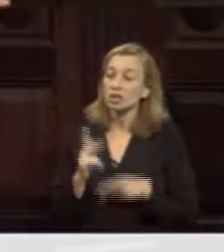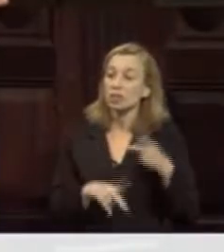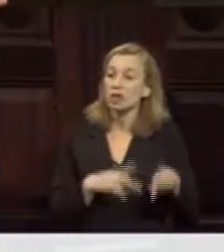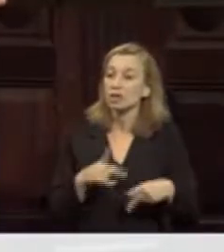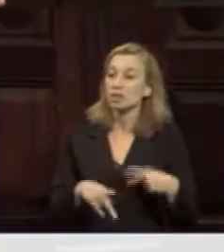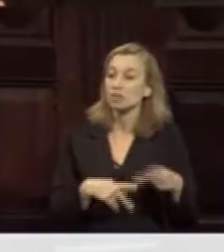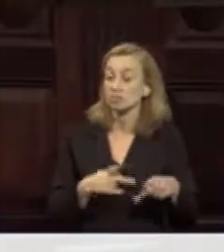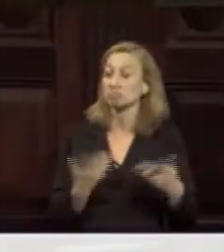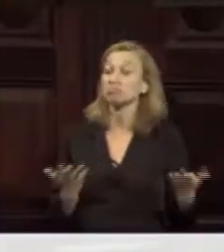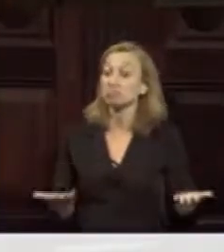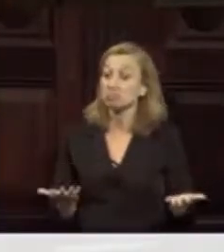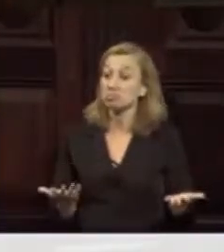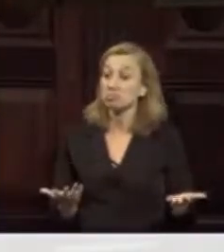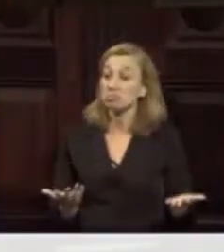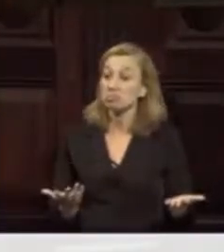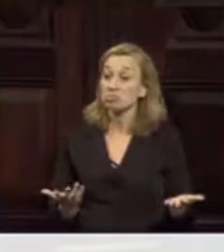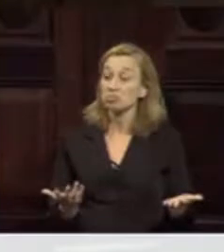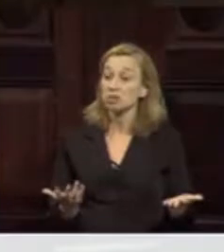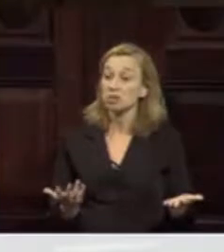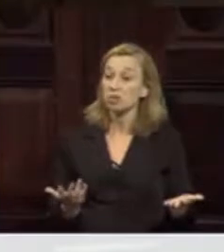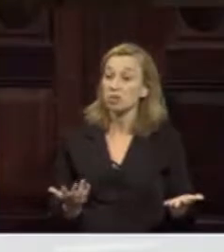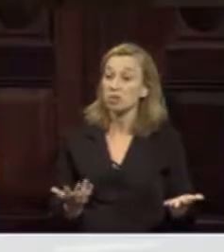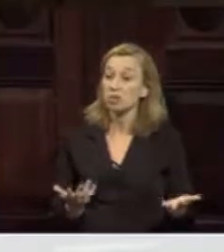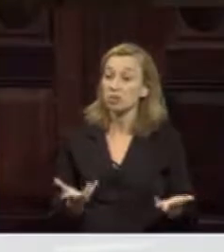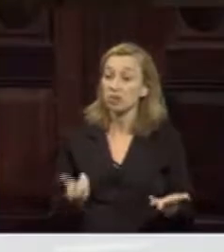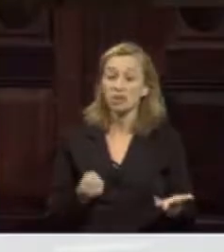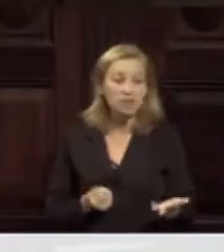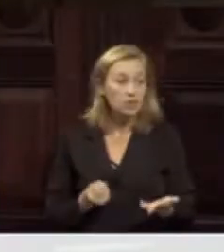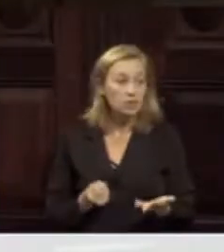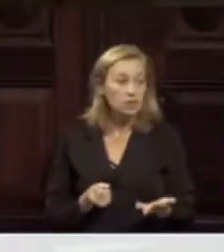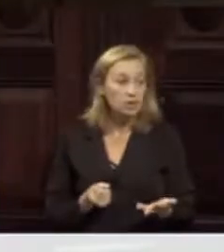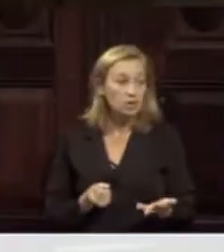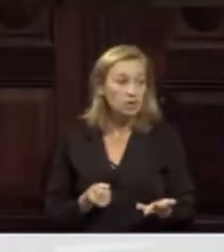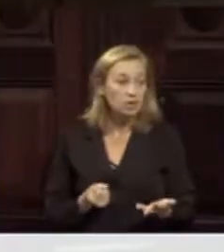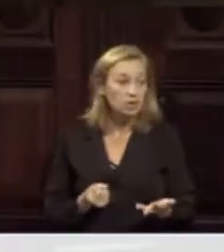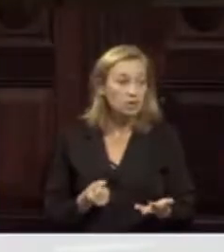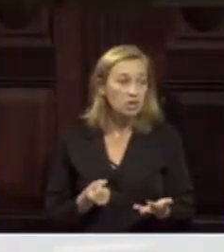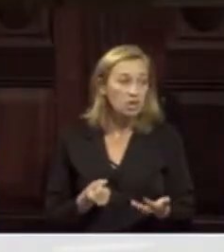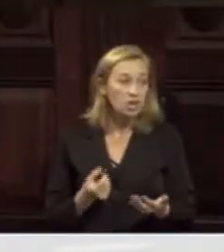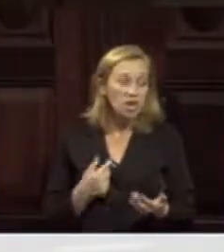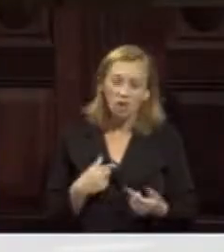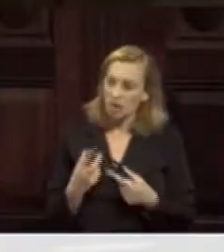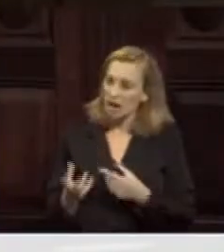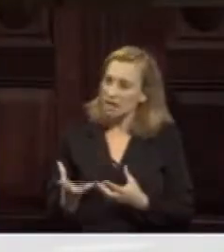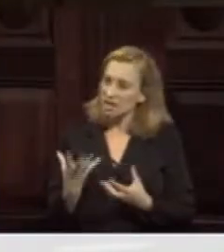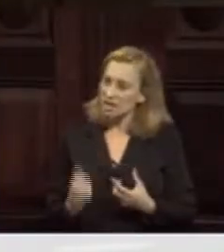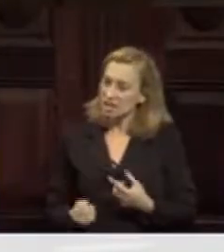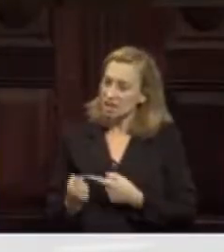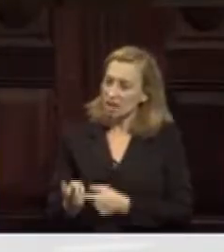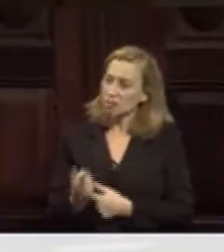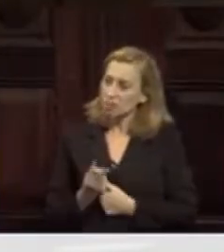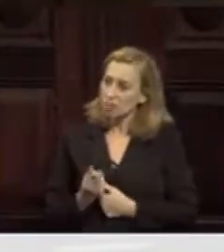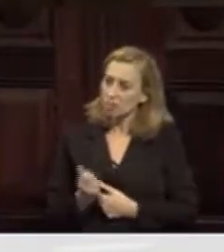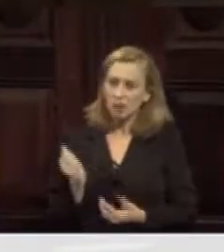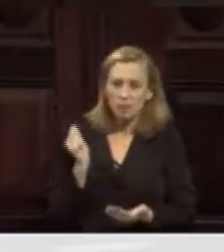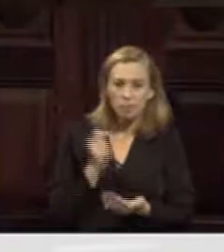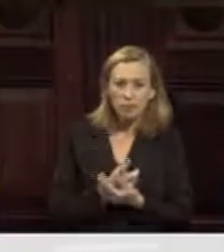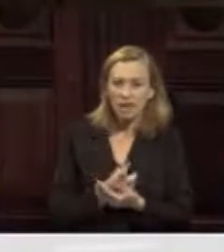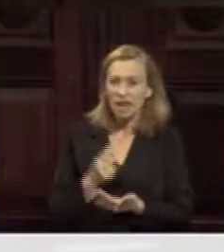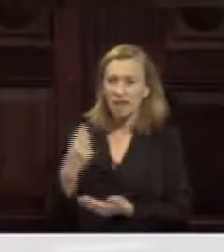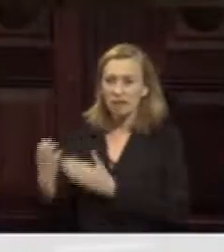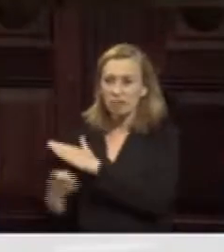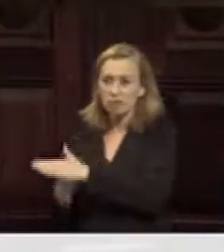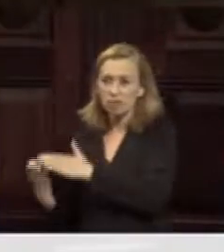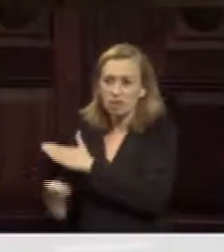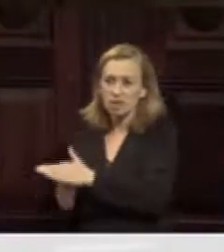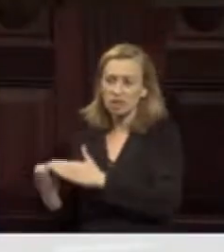Da mesma forma, também não votarei a favor de um empréstimo para pagamento de fornecedores, um